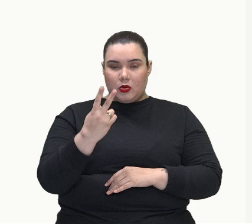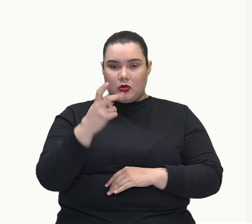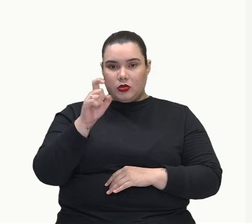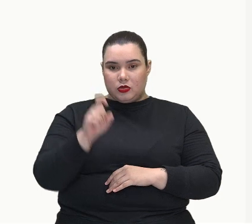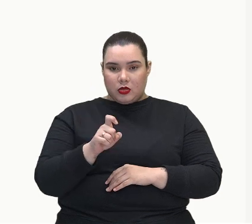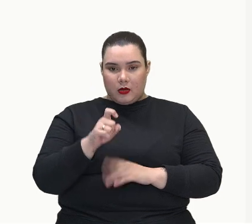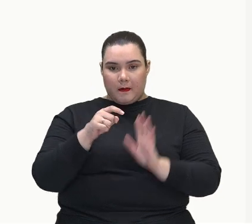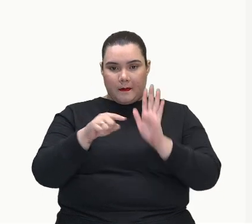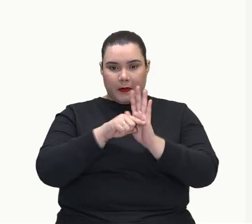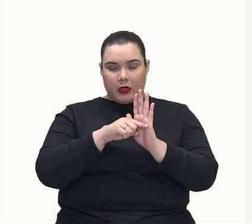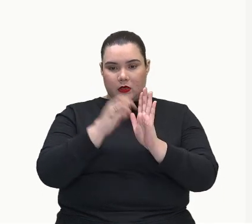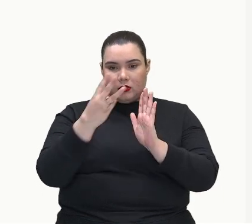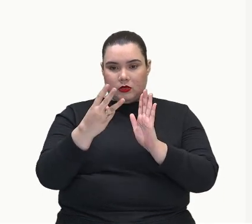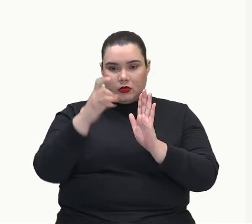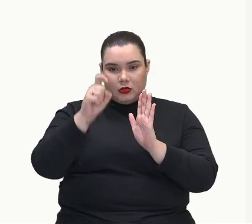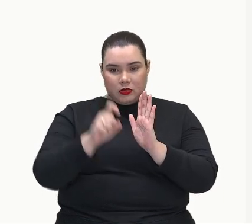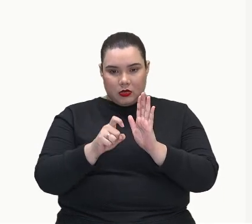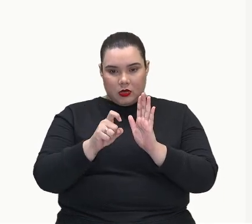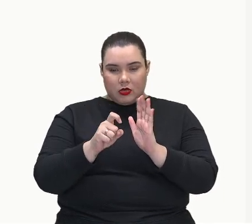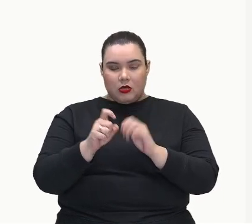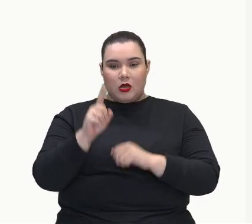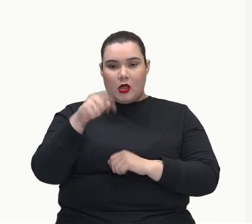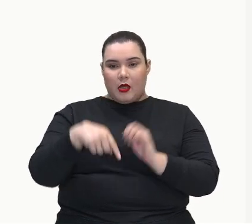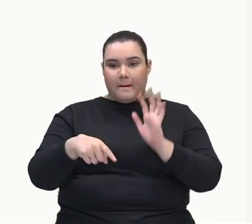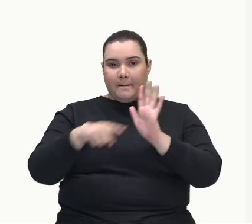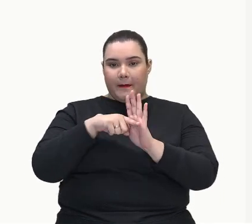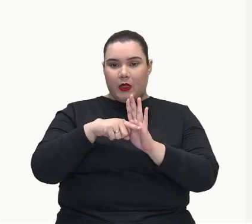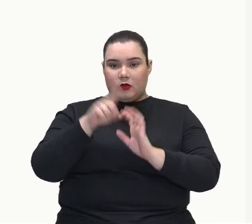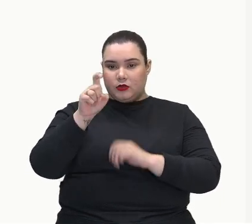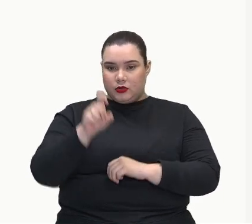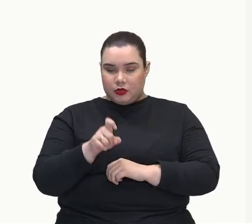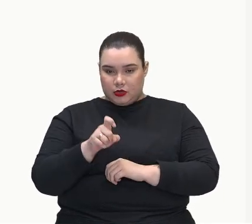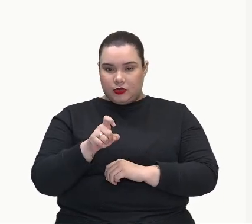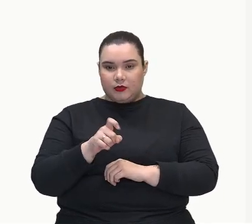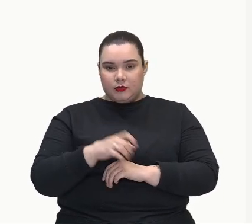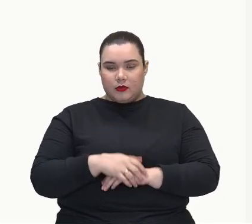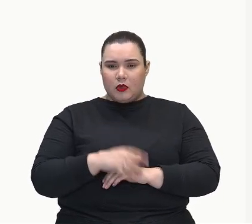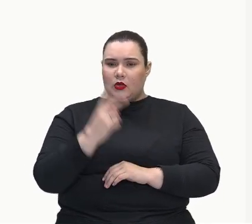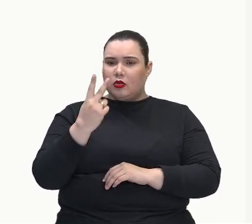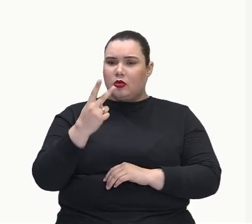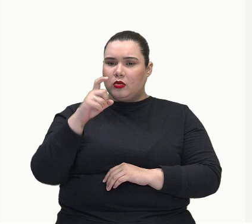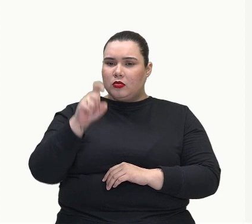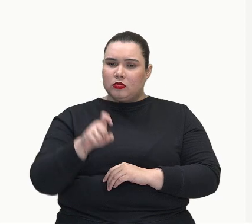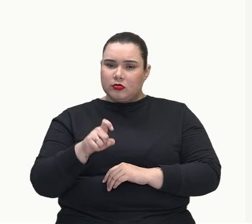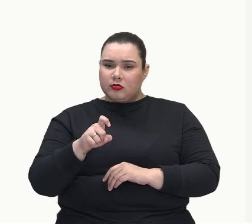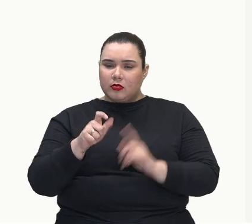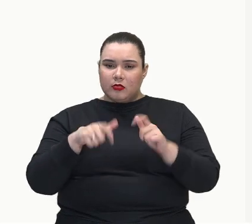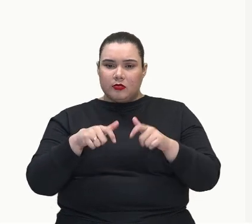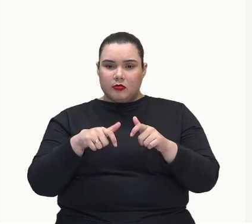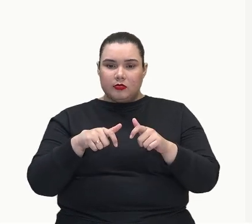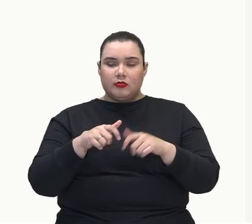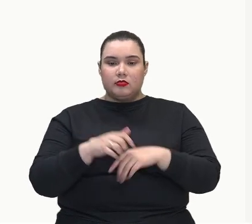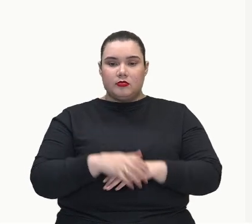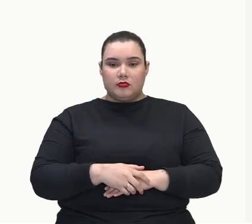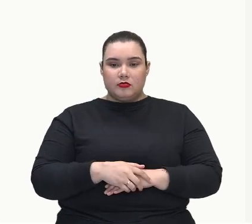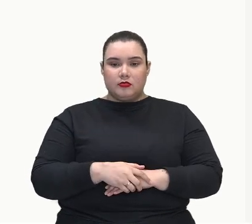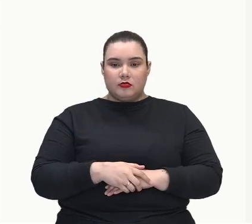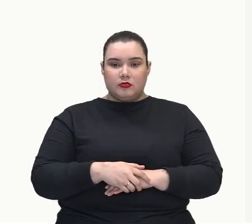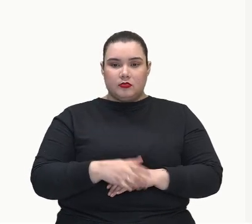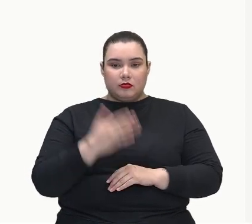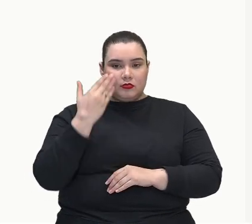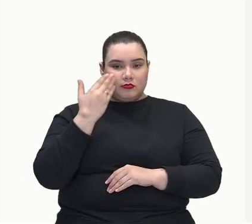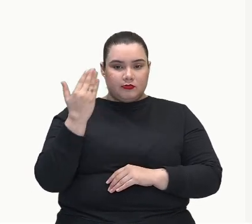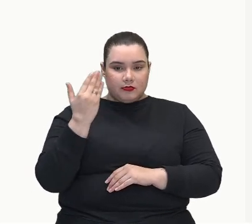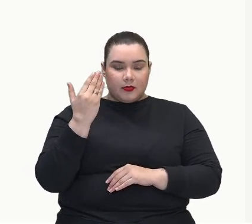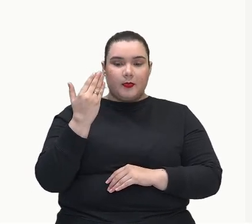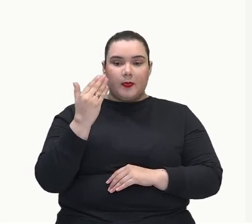2x menos 3x é menos x. E de onde é esse 2x aqui? Esse 2x é esse aqui,